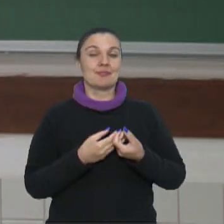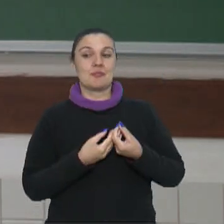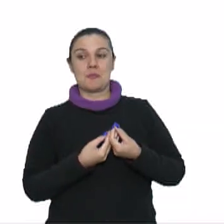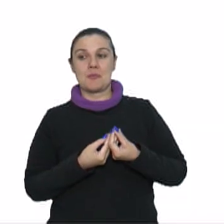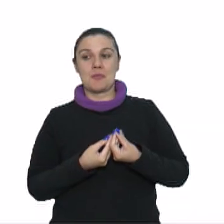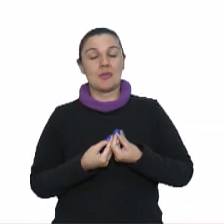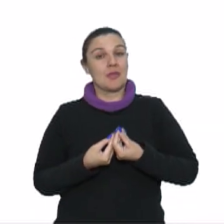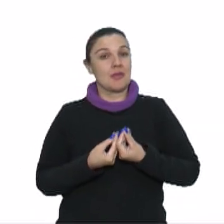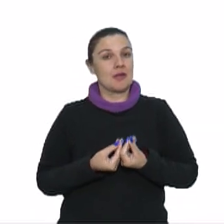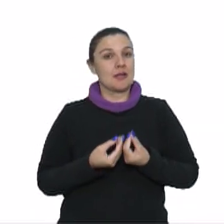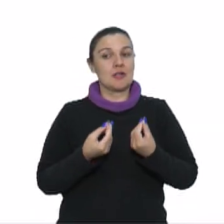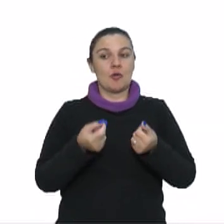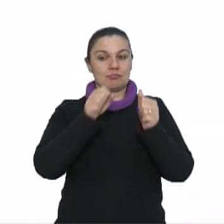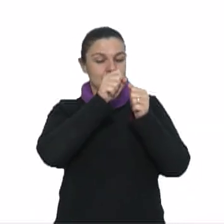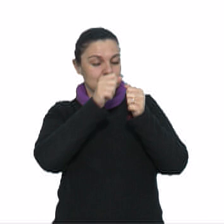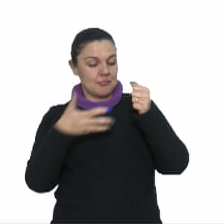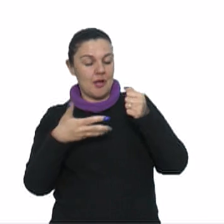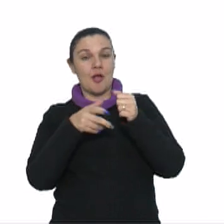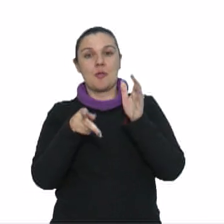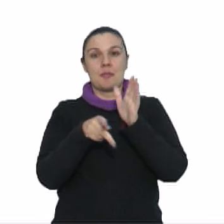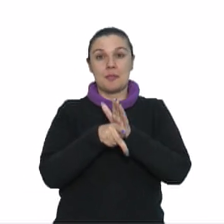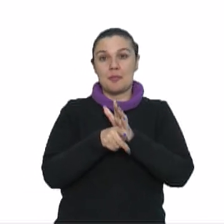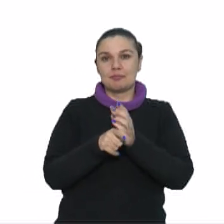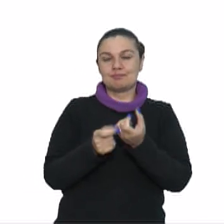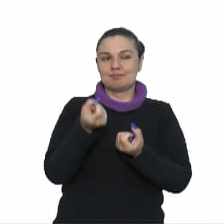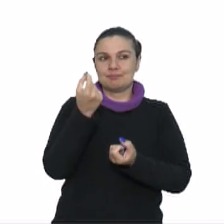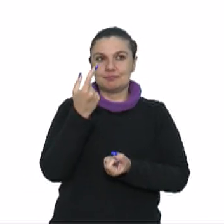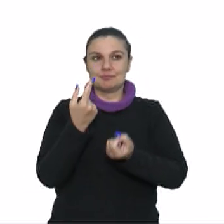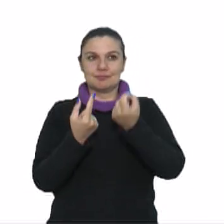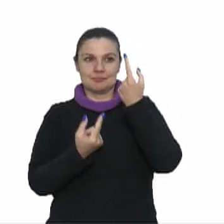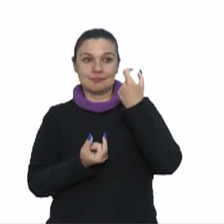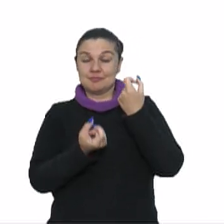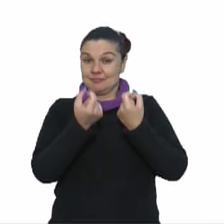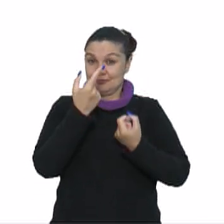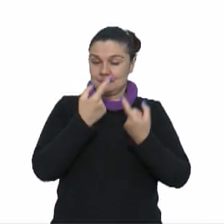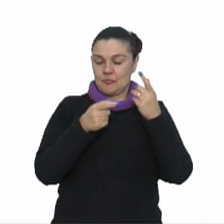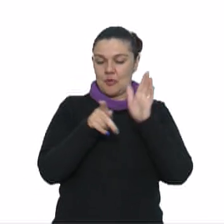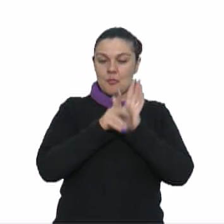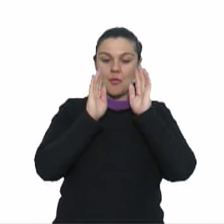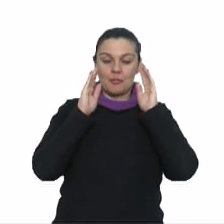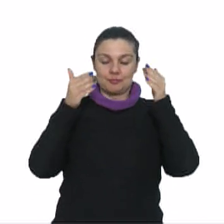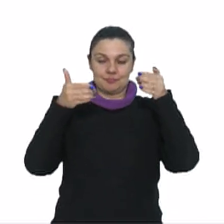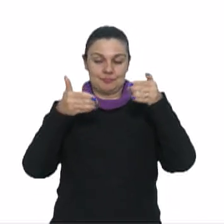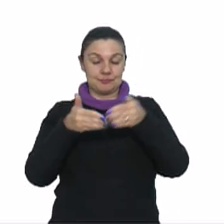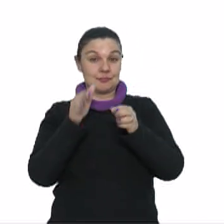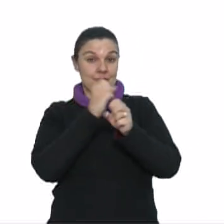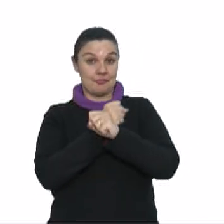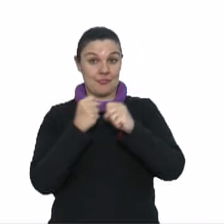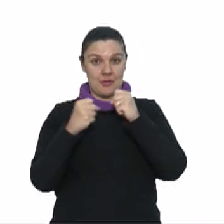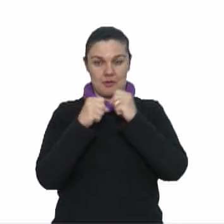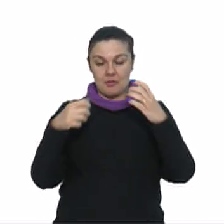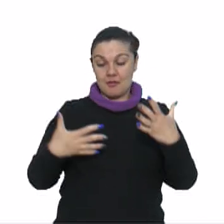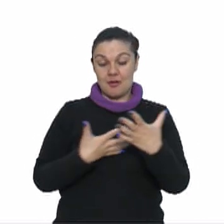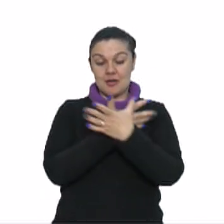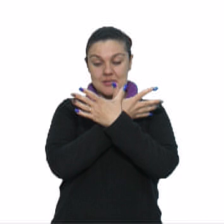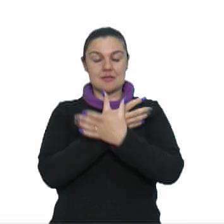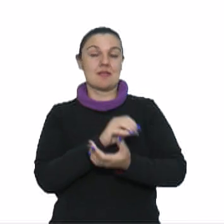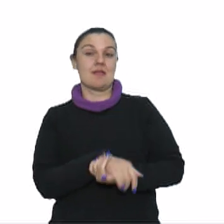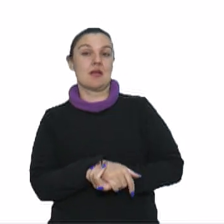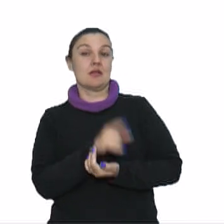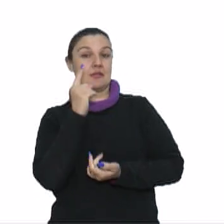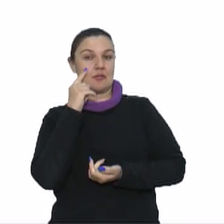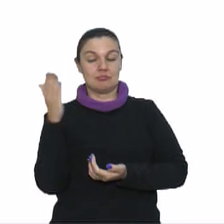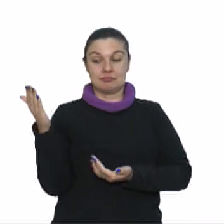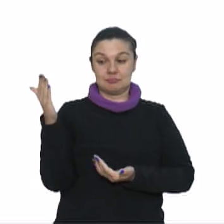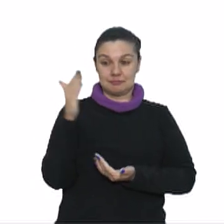algumas características, algumas questões relacionadas à história da sociedade asteca, até os artefatos. E eu